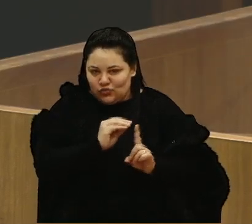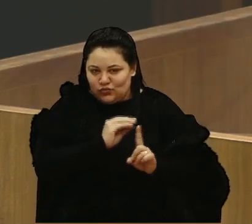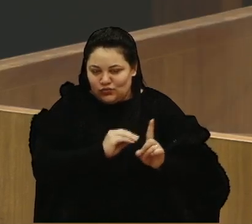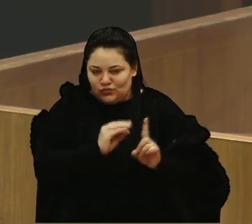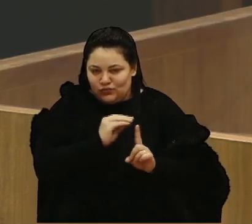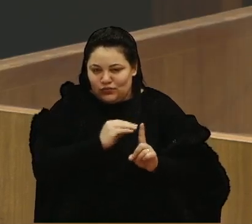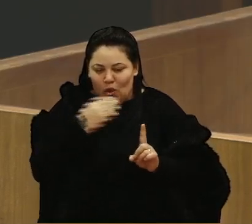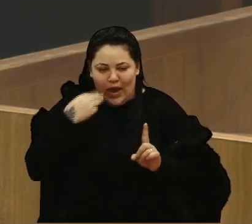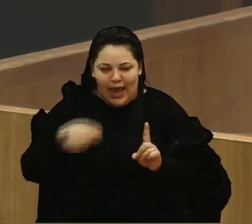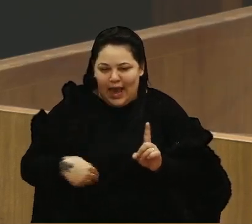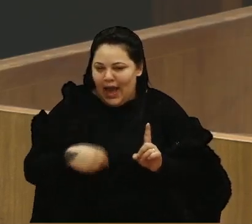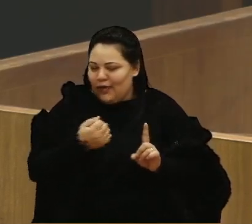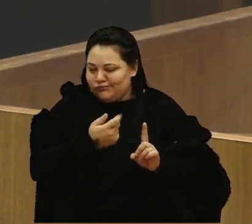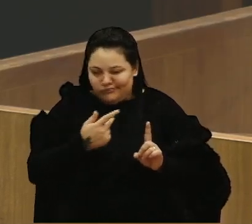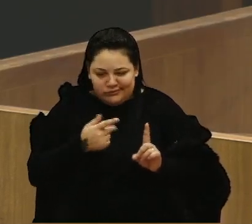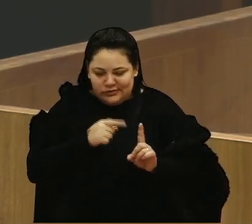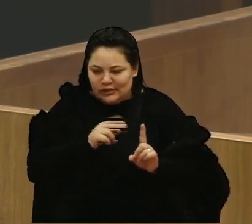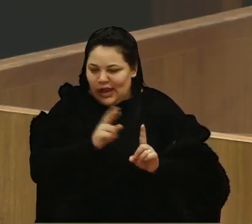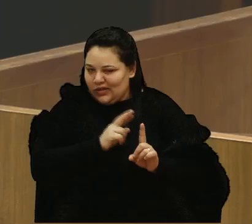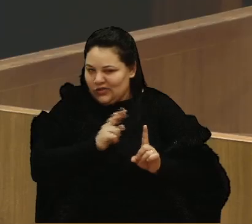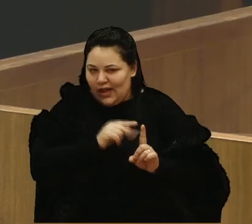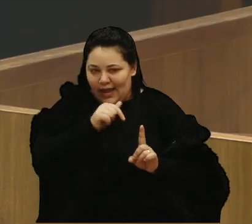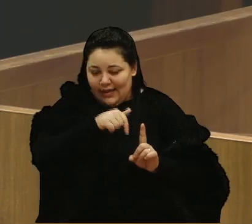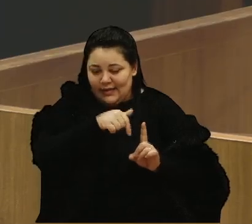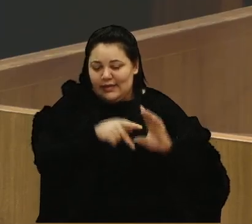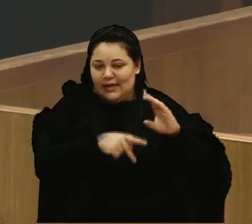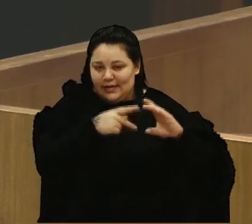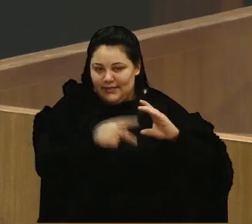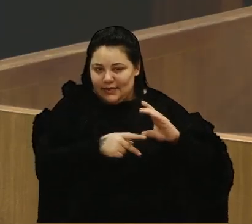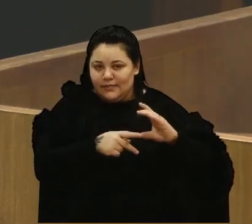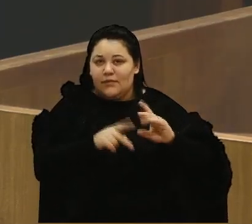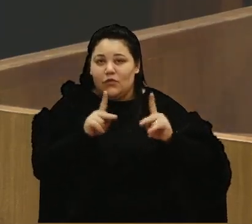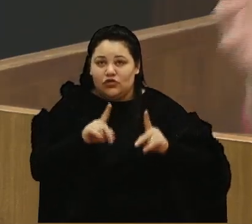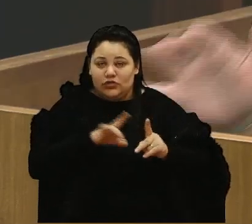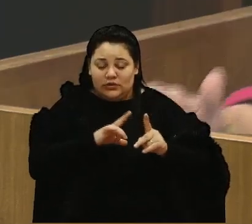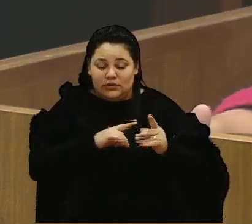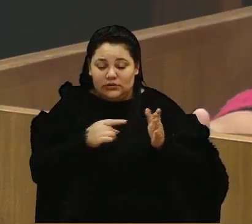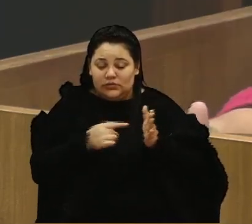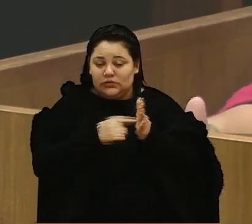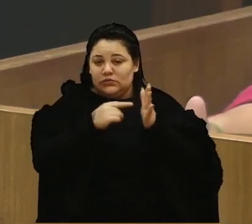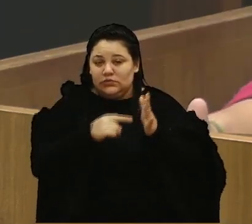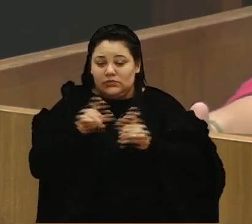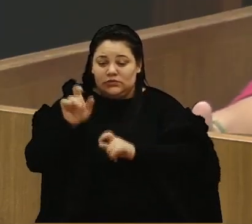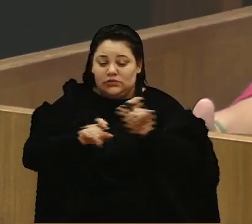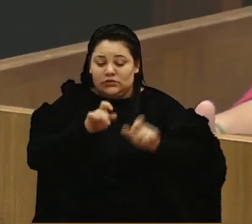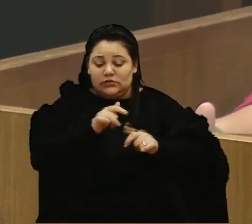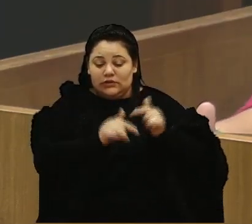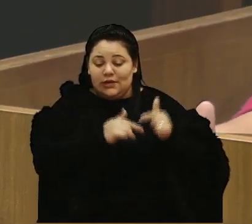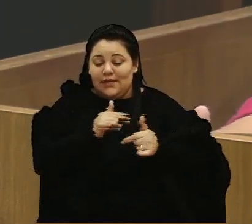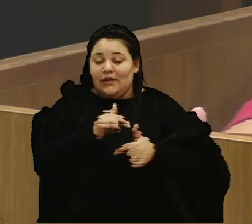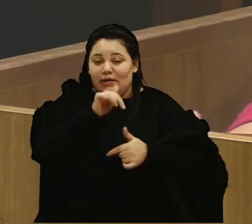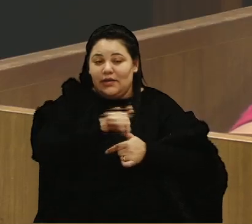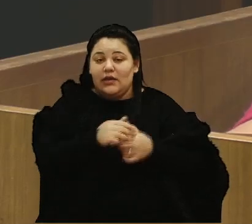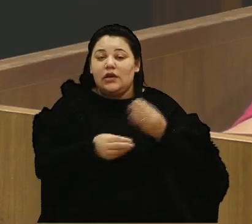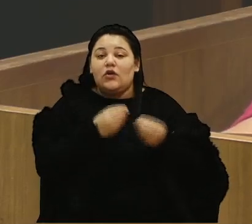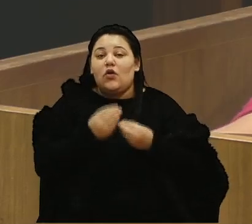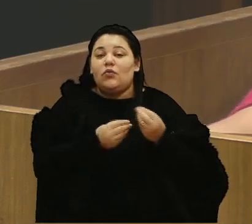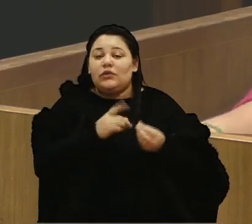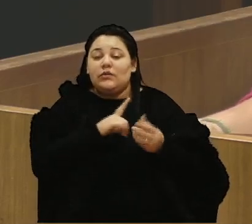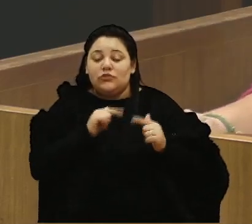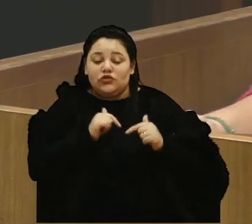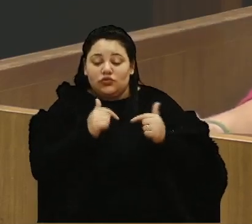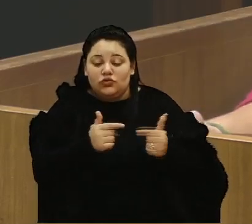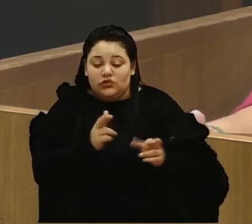podem chegar denúncias das pessoas que vêm aqui, das pessoas que trabalham aqui, e como nós vamos agir em relação a isso?